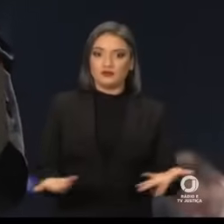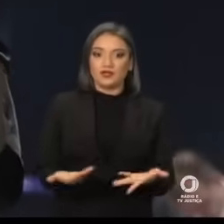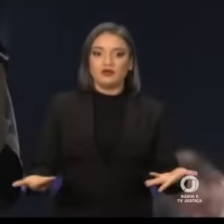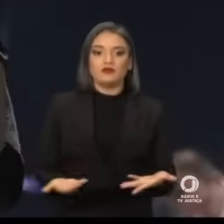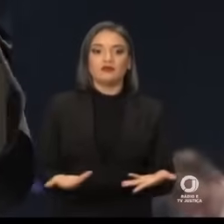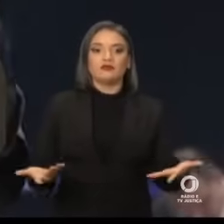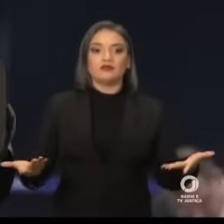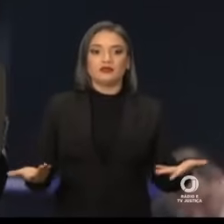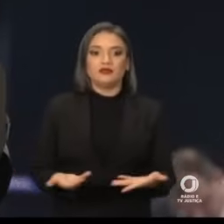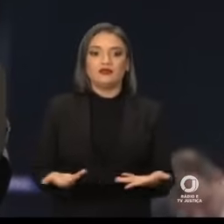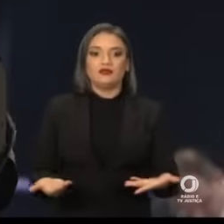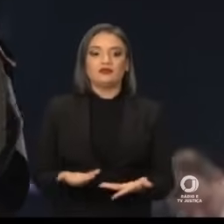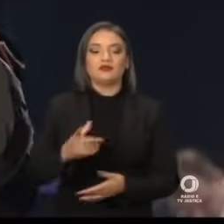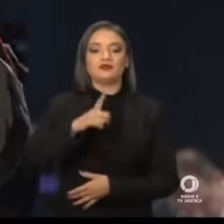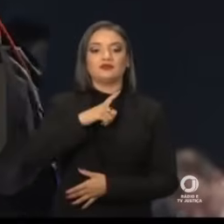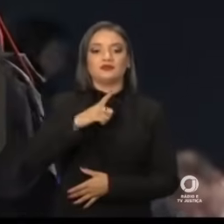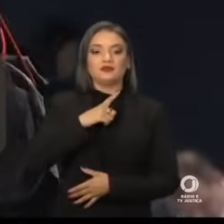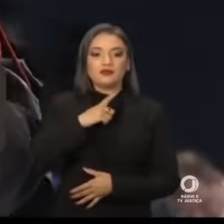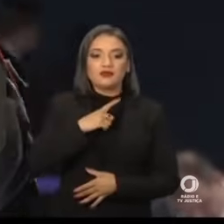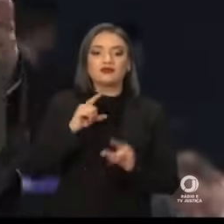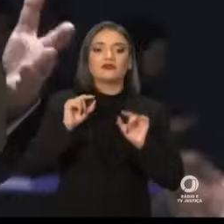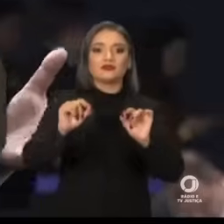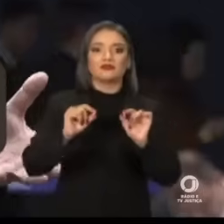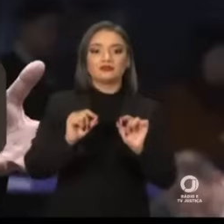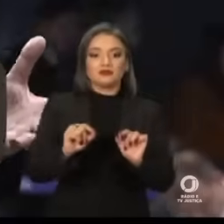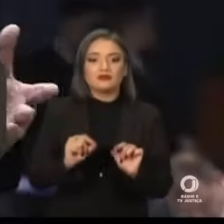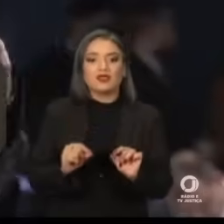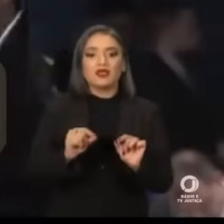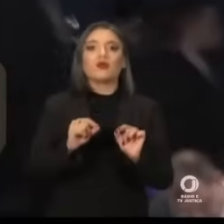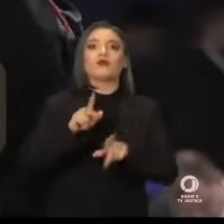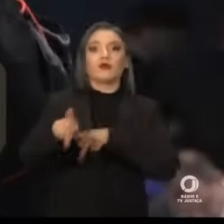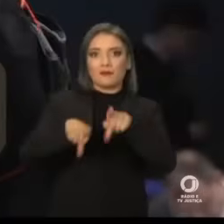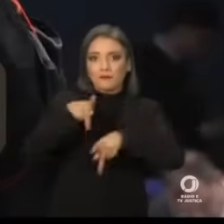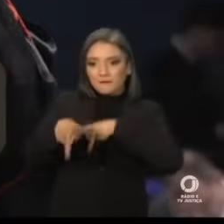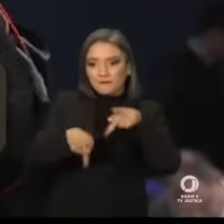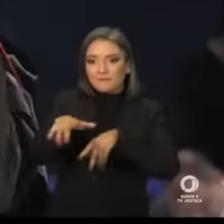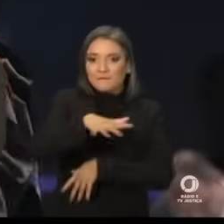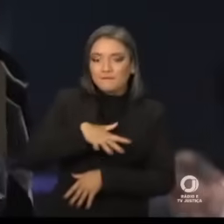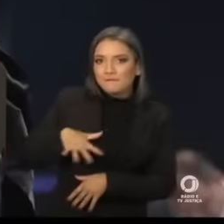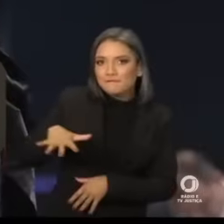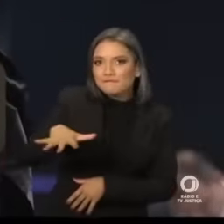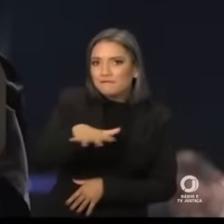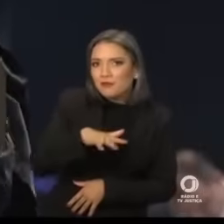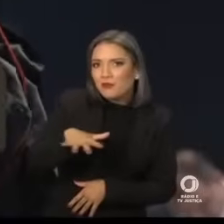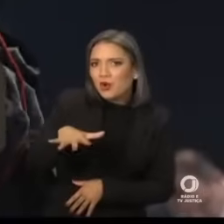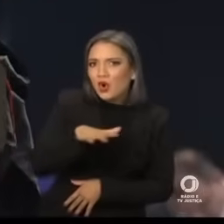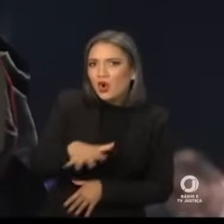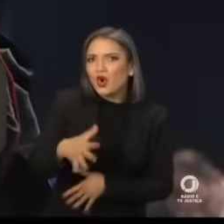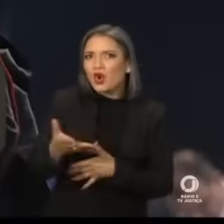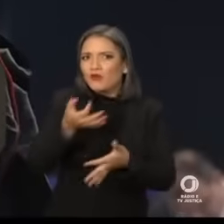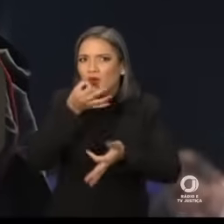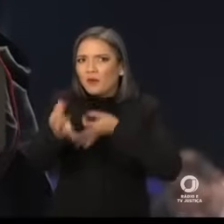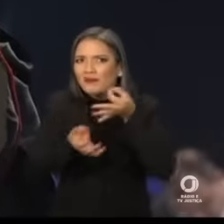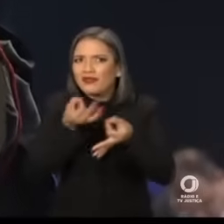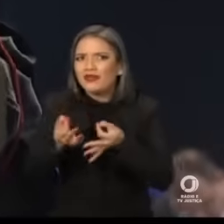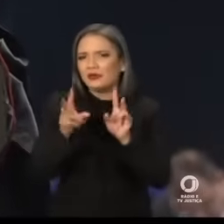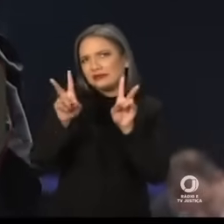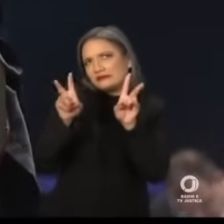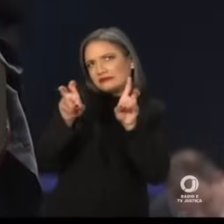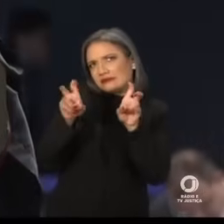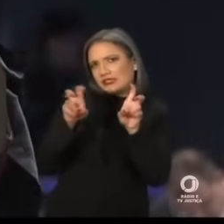com uma carga de uma parte da população e desses, aspas, juristas, tratando de